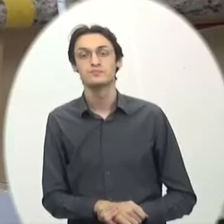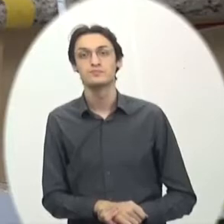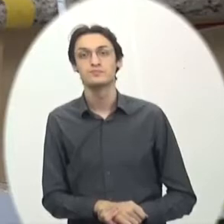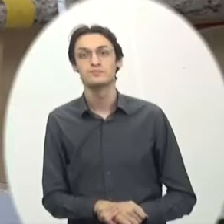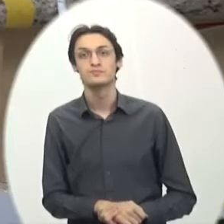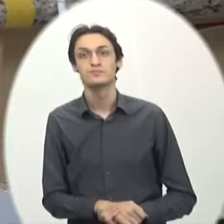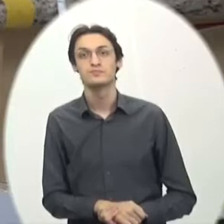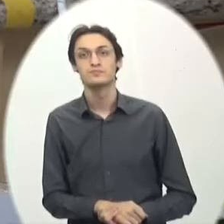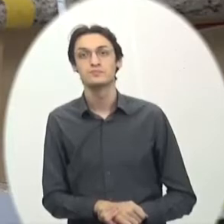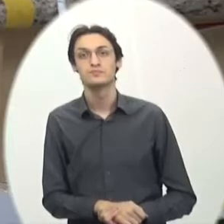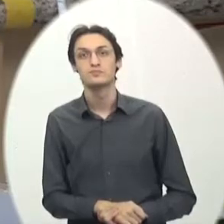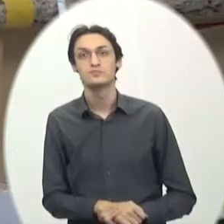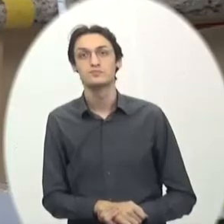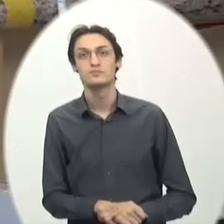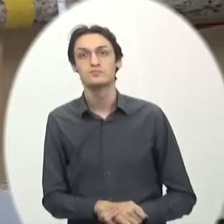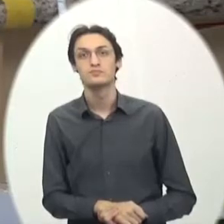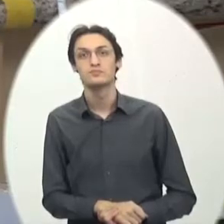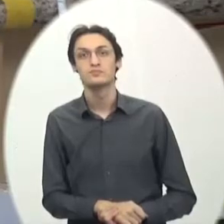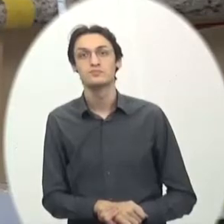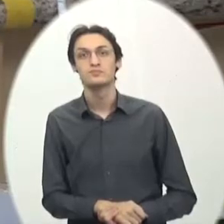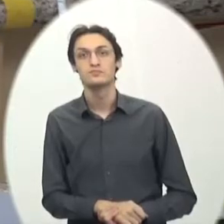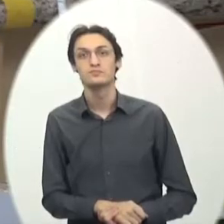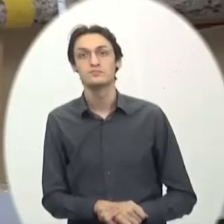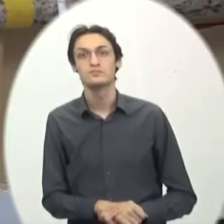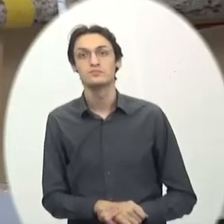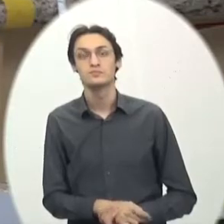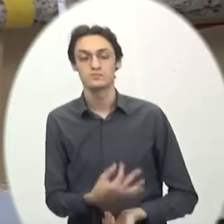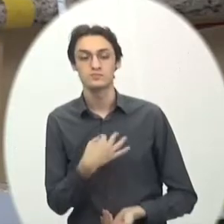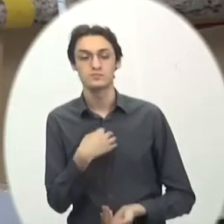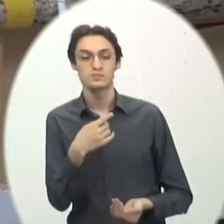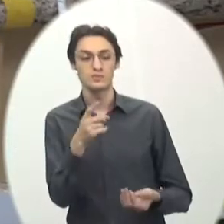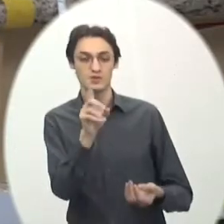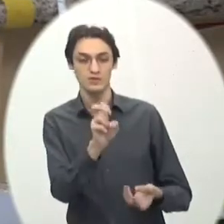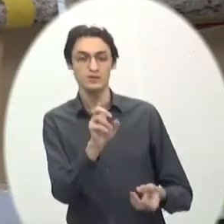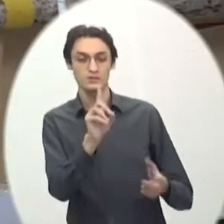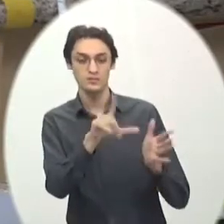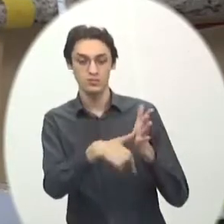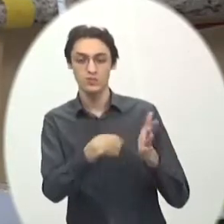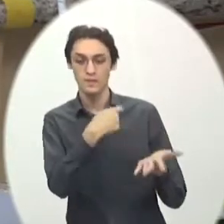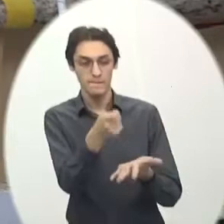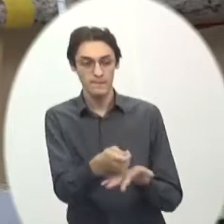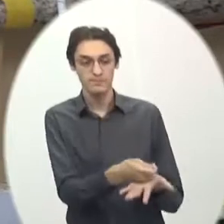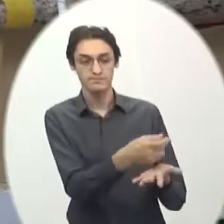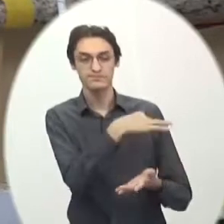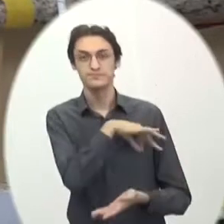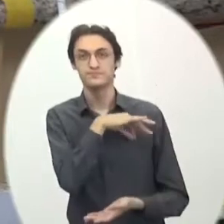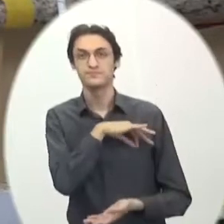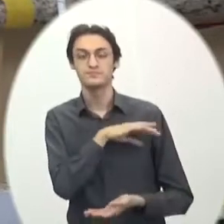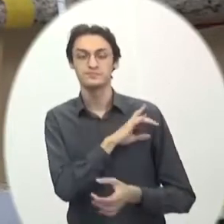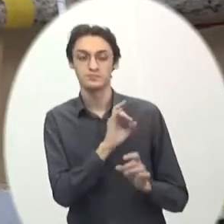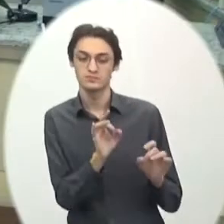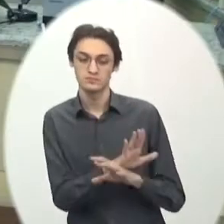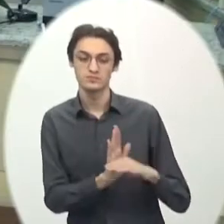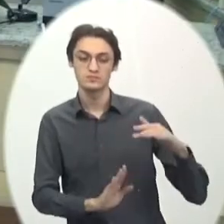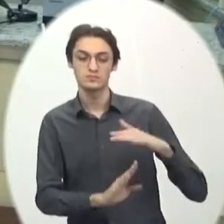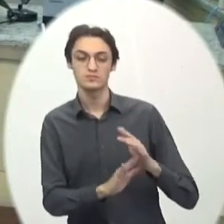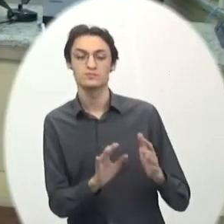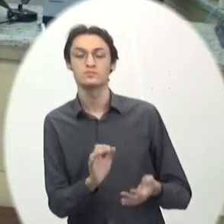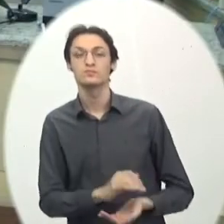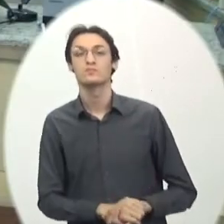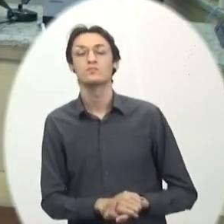acabei encerrando, né? E fazendo o pagamento dos contratados. Esses 15